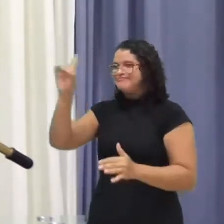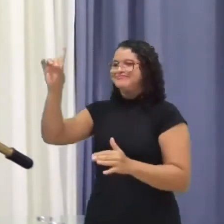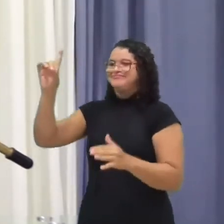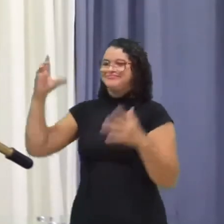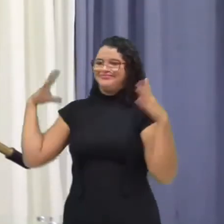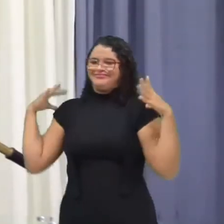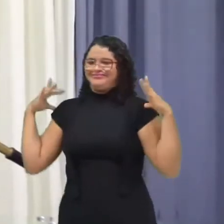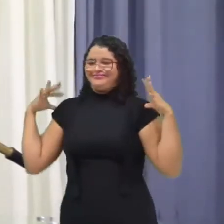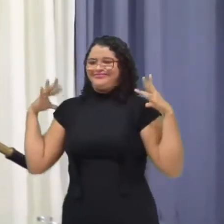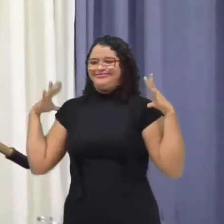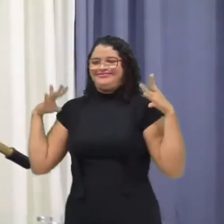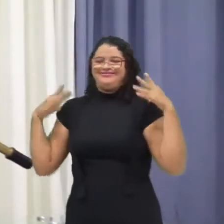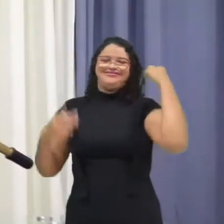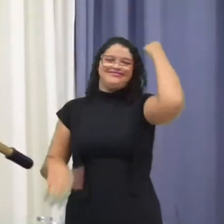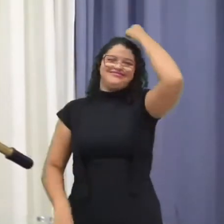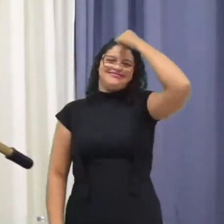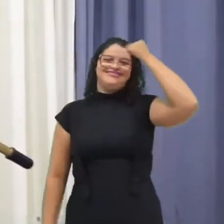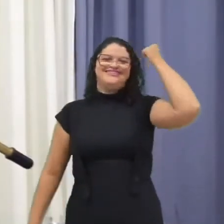anjos, irmão,